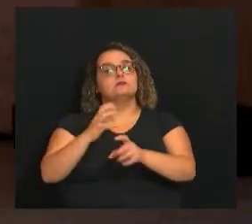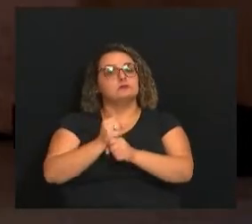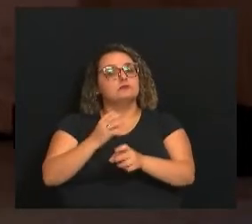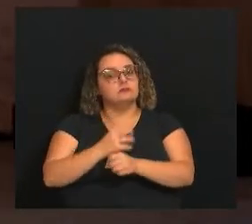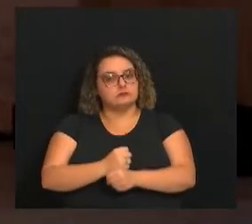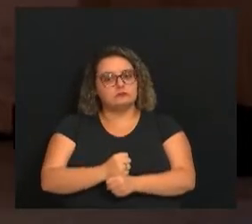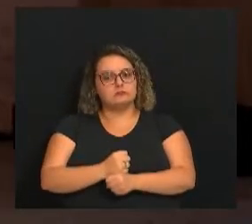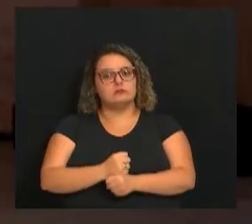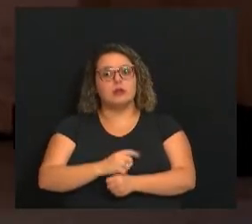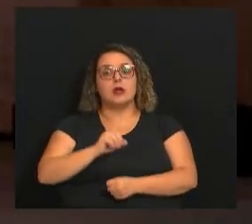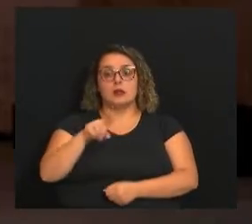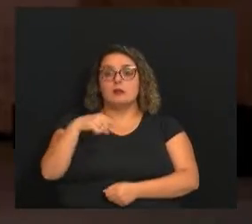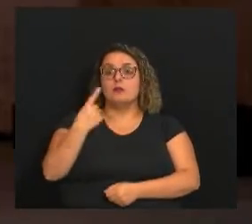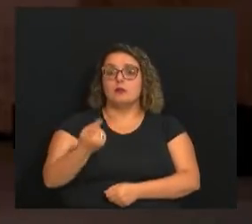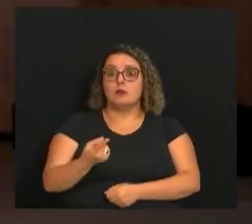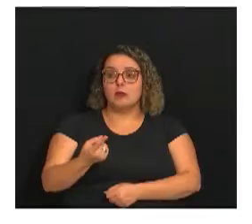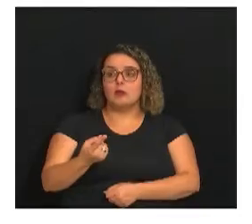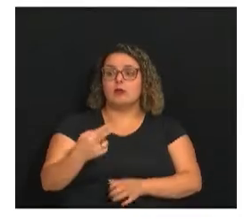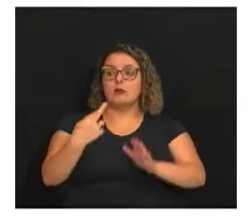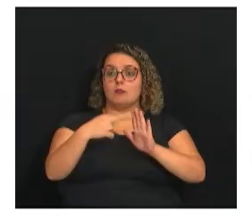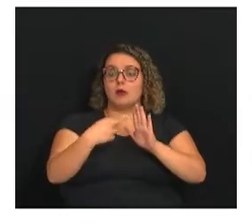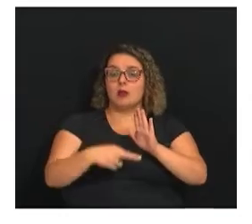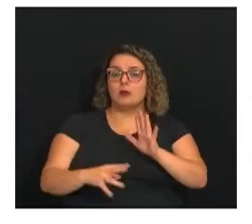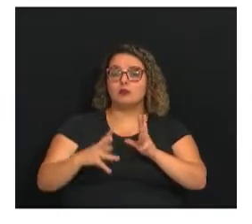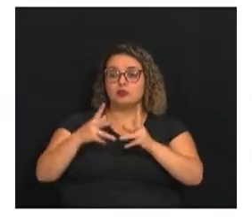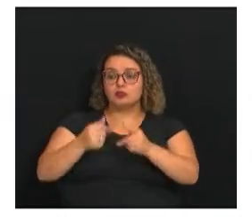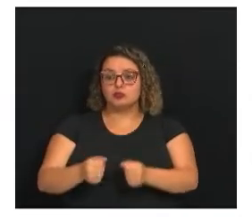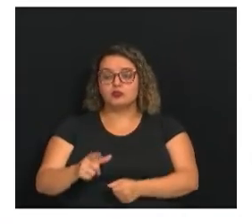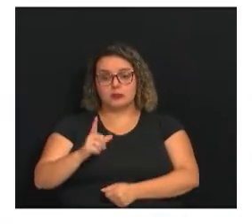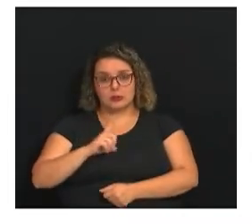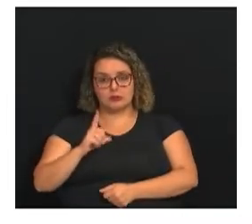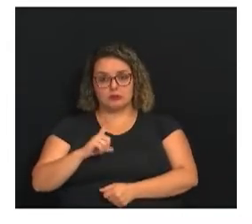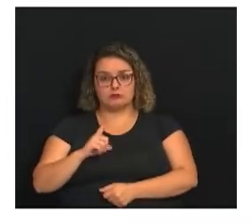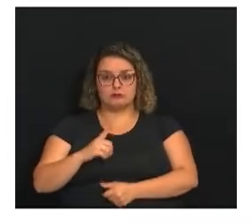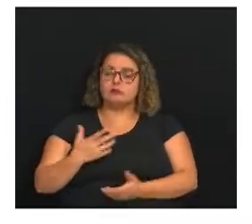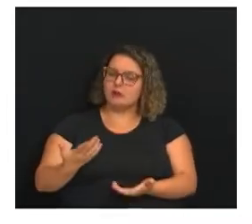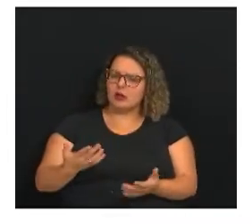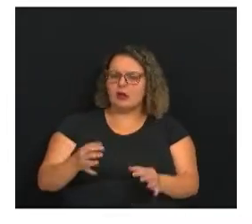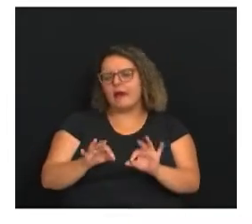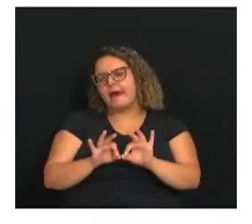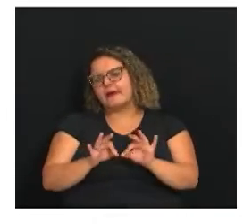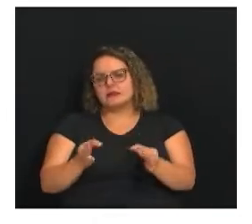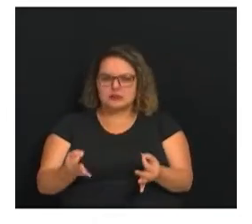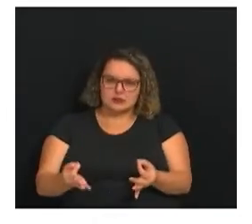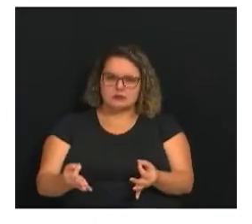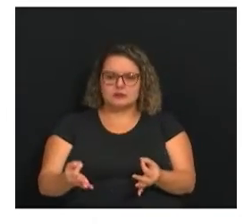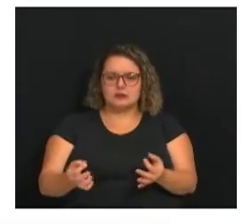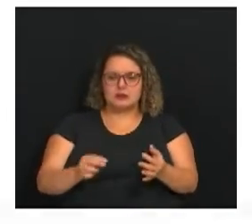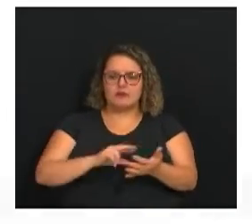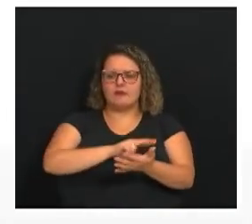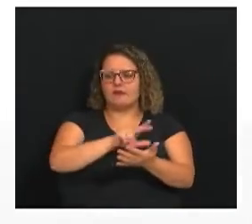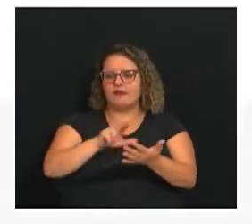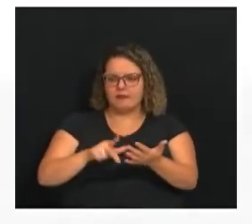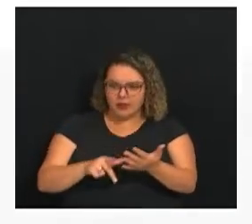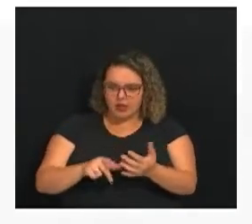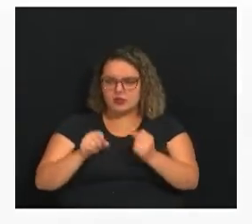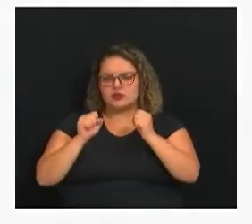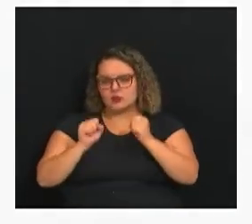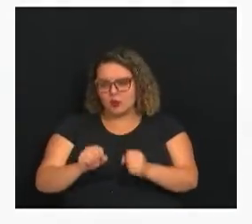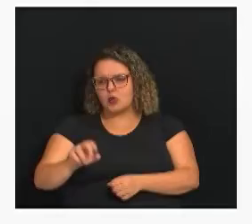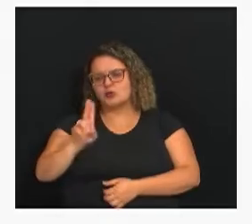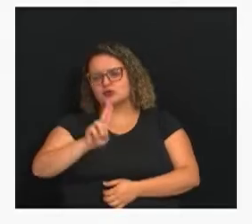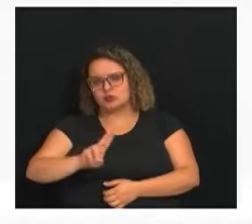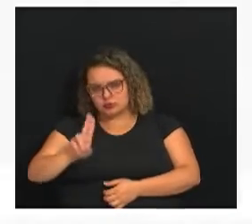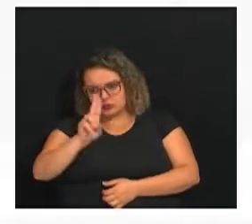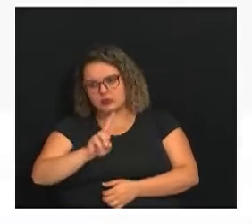gente tem que fazer uma relação do nosso patrimônio. Atualmente é muito simples declarar um imposto. São vários canais que podem ser usados